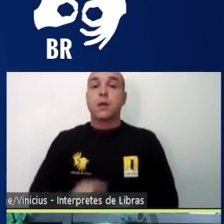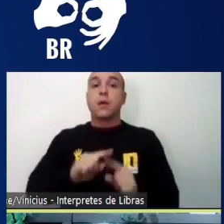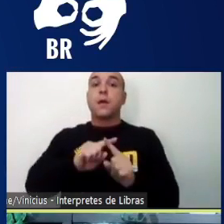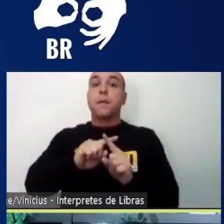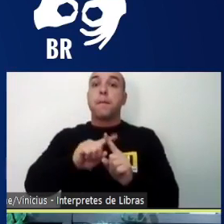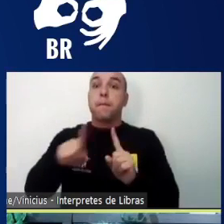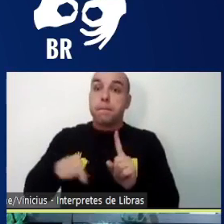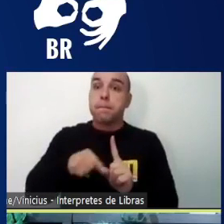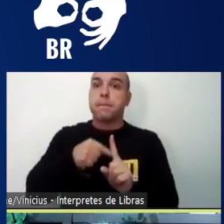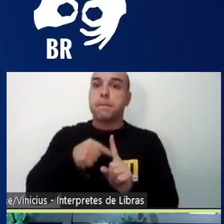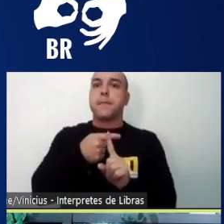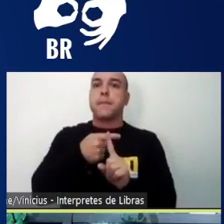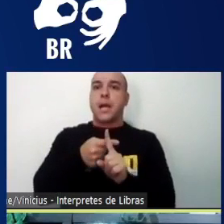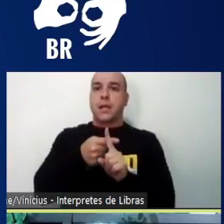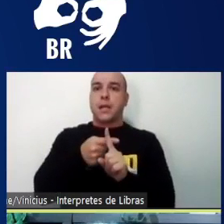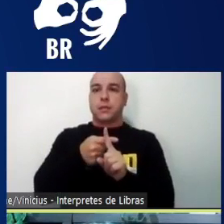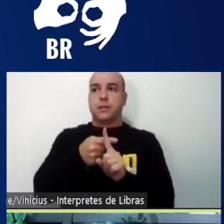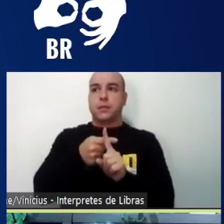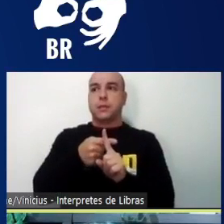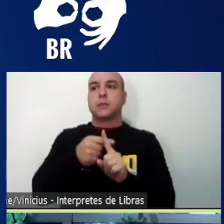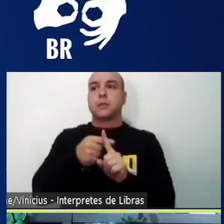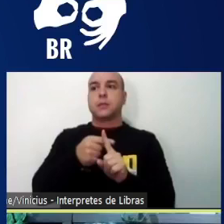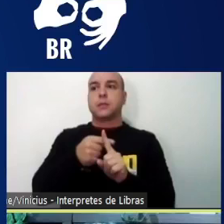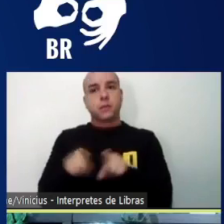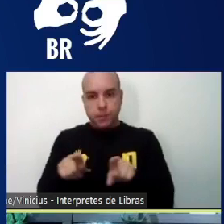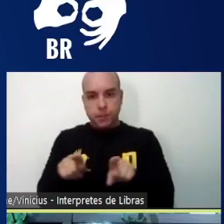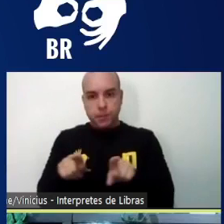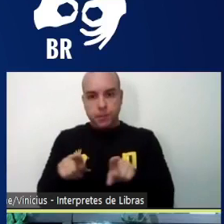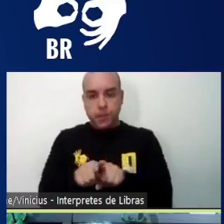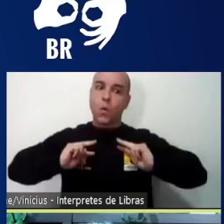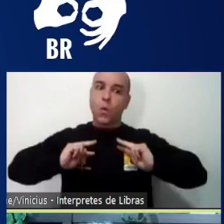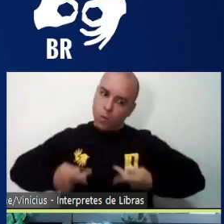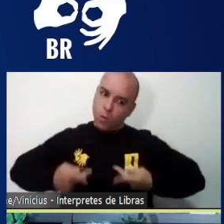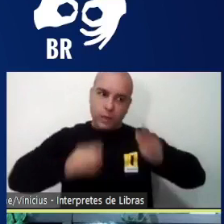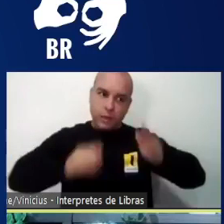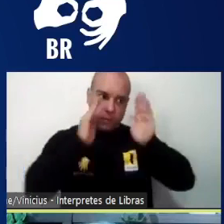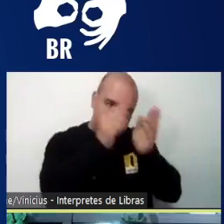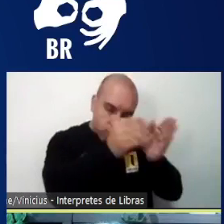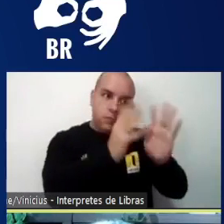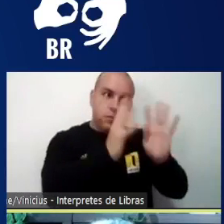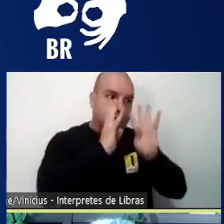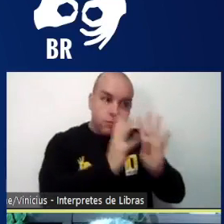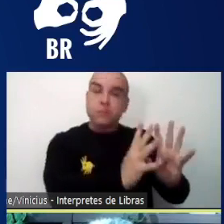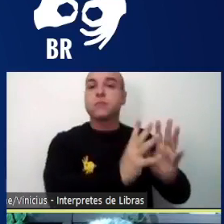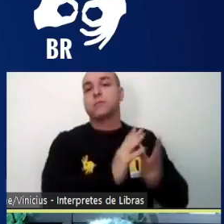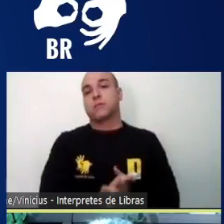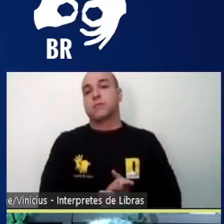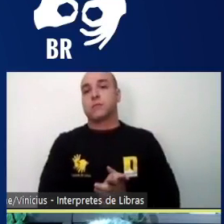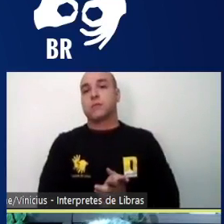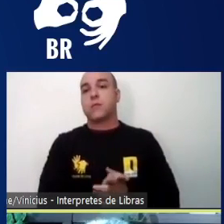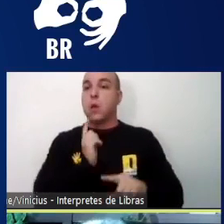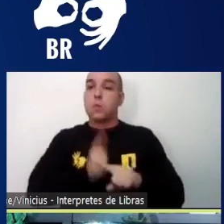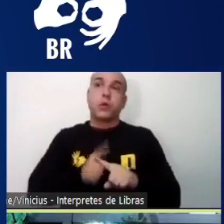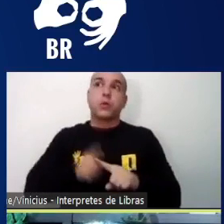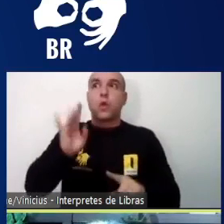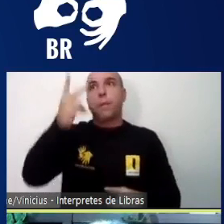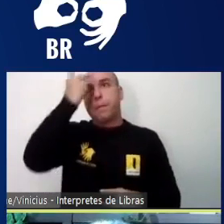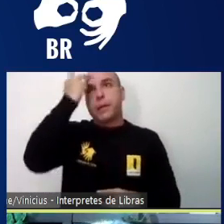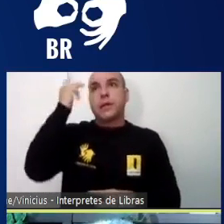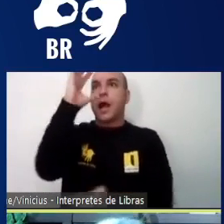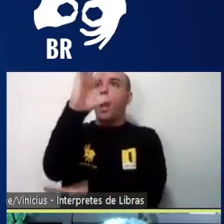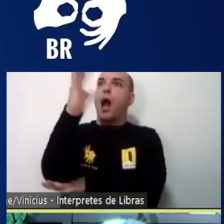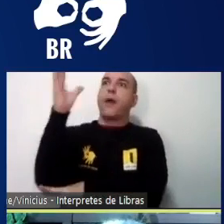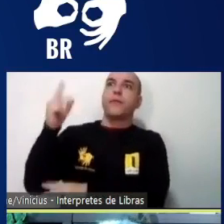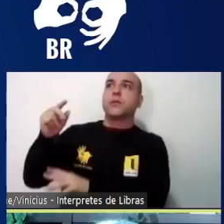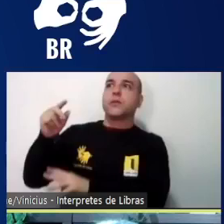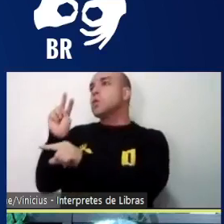humano. Porque a partir do momento que a gente se dedicar a olhar para o ser humano e a